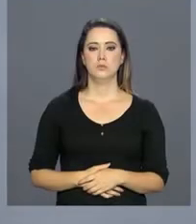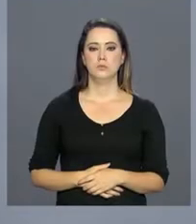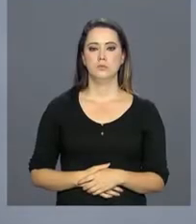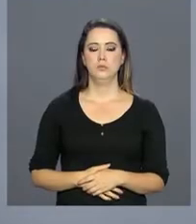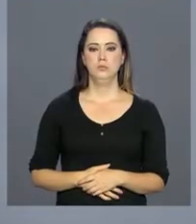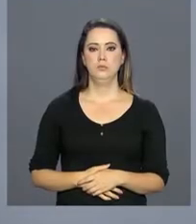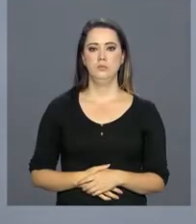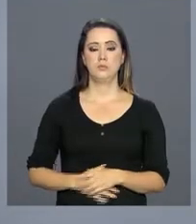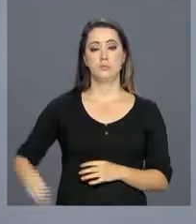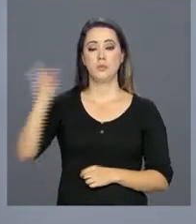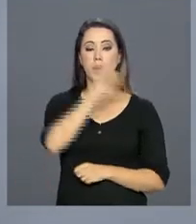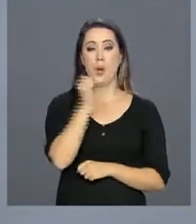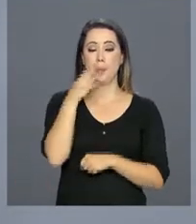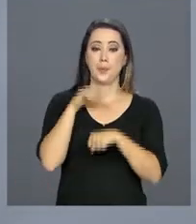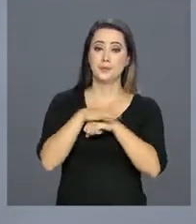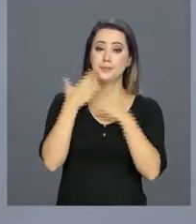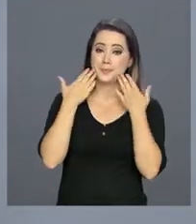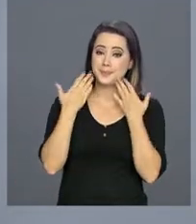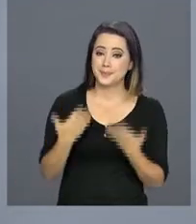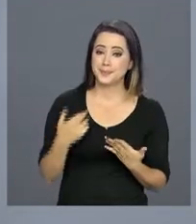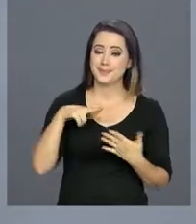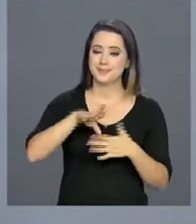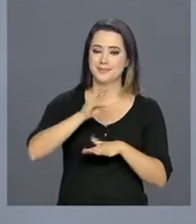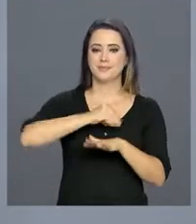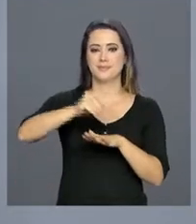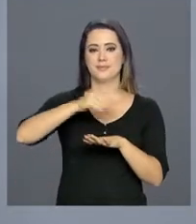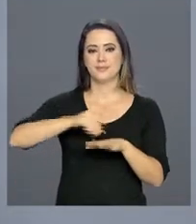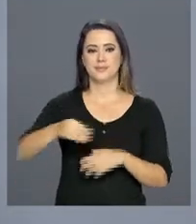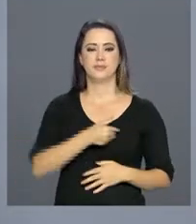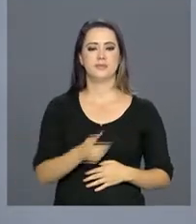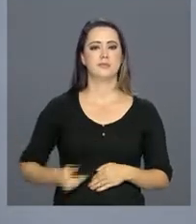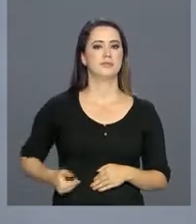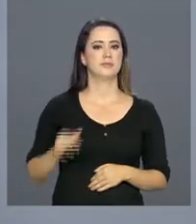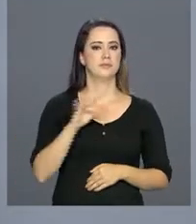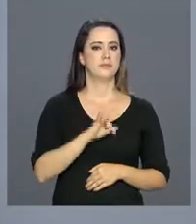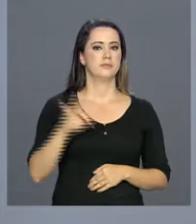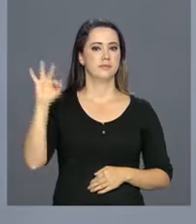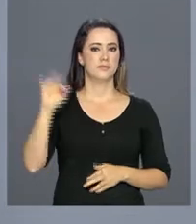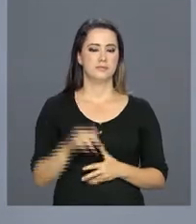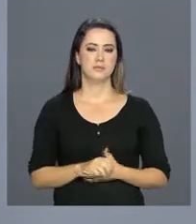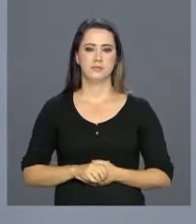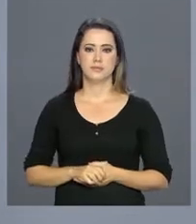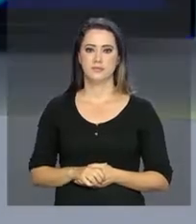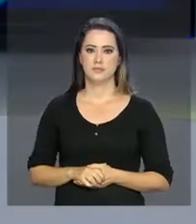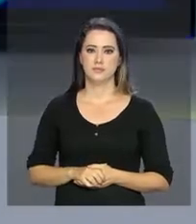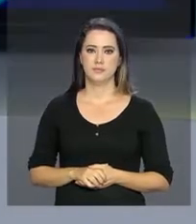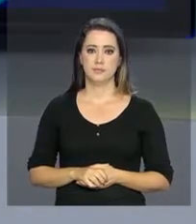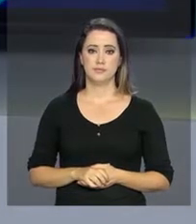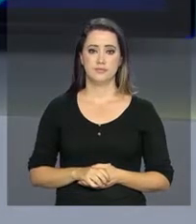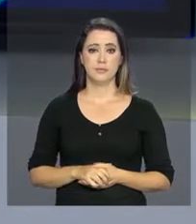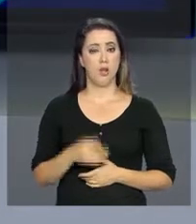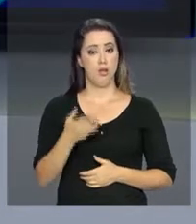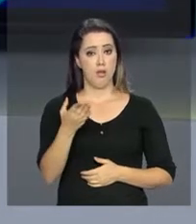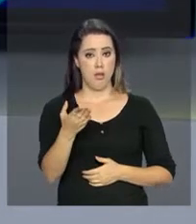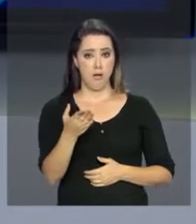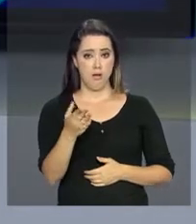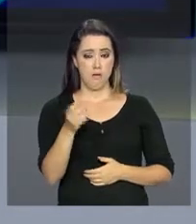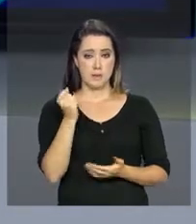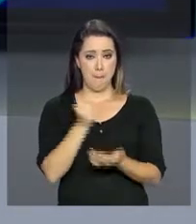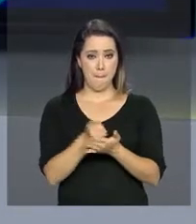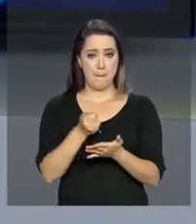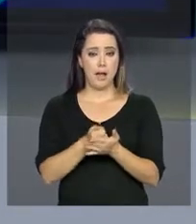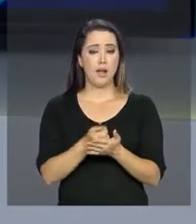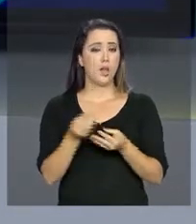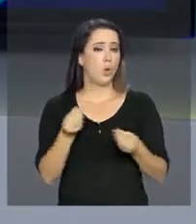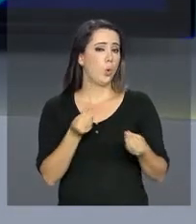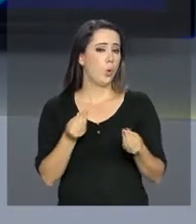olá boa noite estamos de volta com o repórter nbr e as notícias do governo federal como você costuma pagar